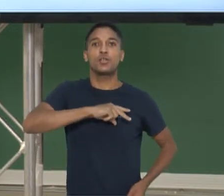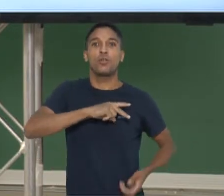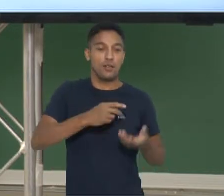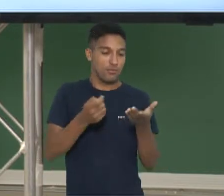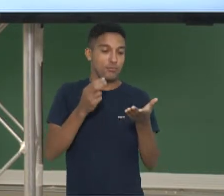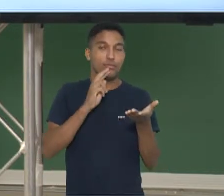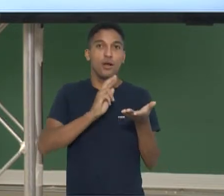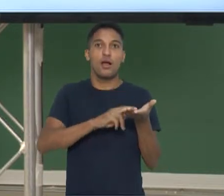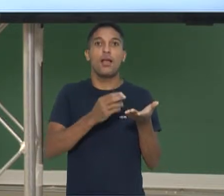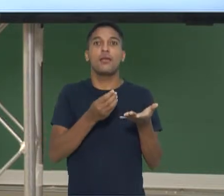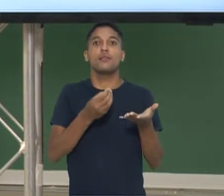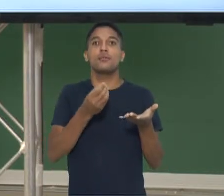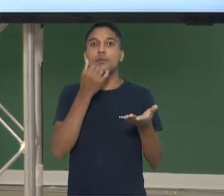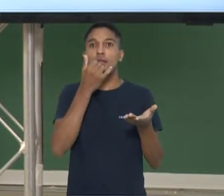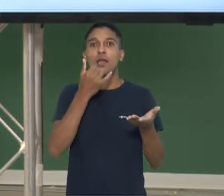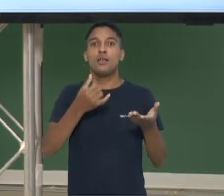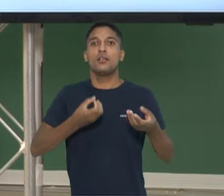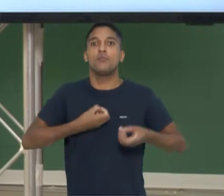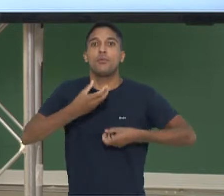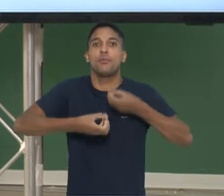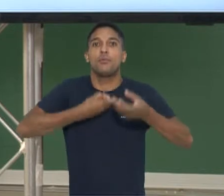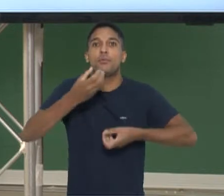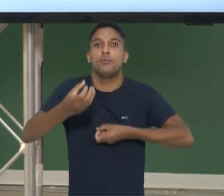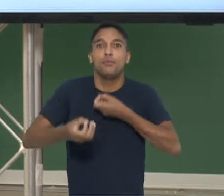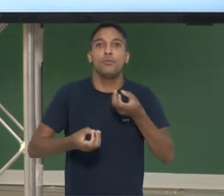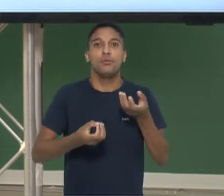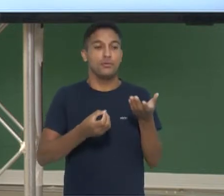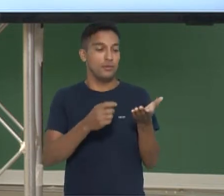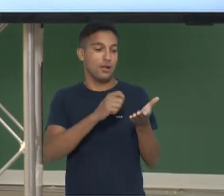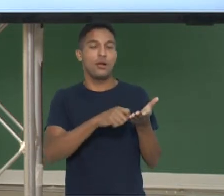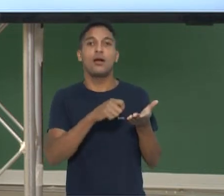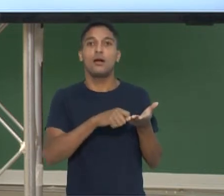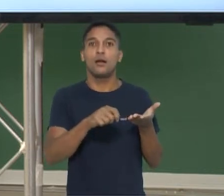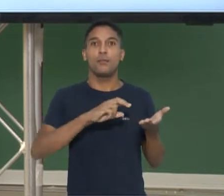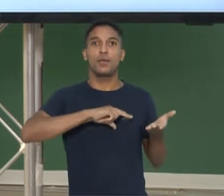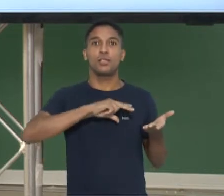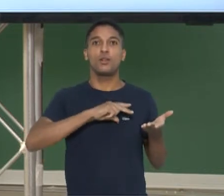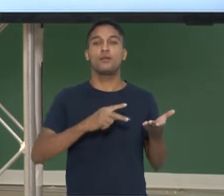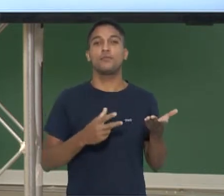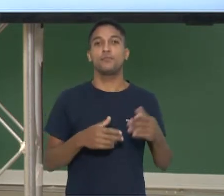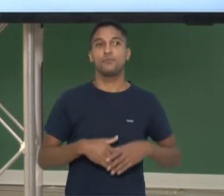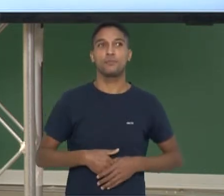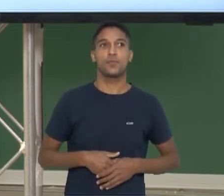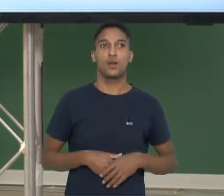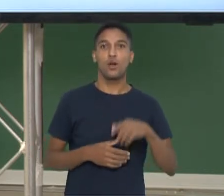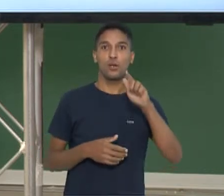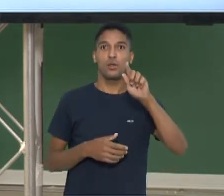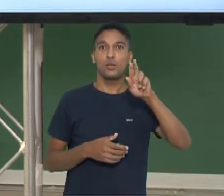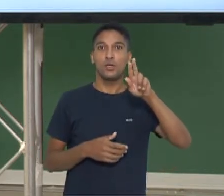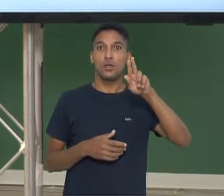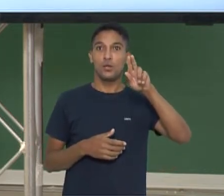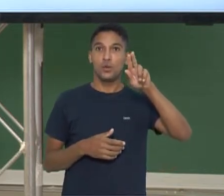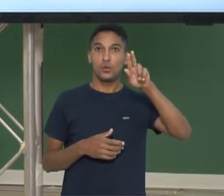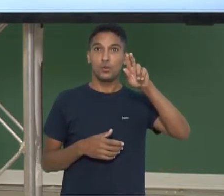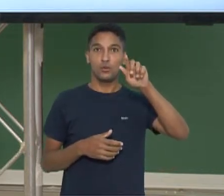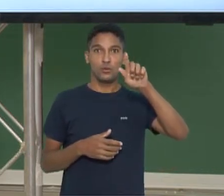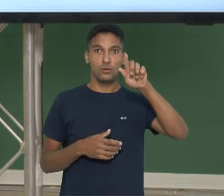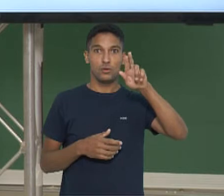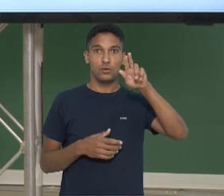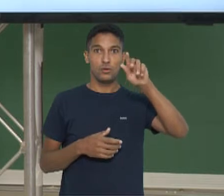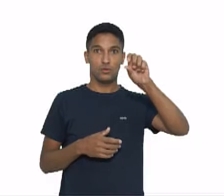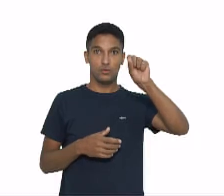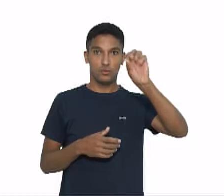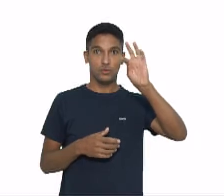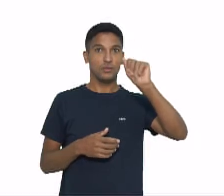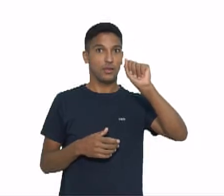vamos ver que ele é um pouquinho diferente, ele funciona um pouquinho diferente do verbo gostar do português. Ok? Vale? Vamos